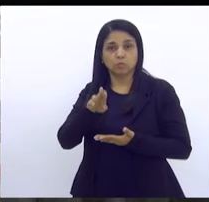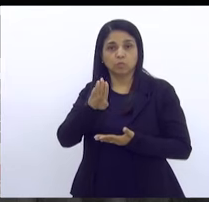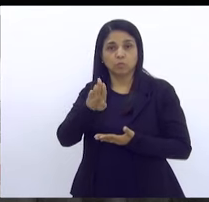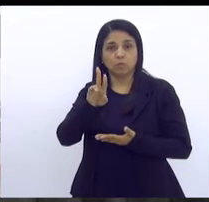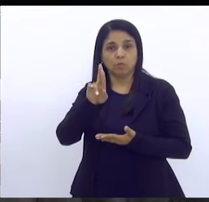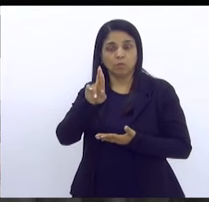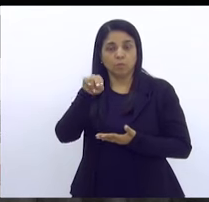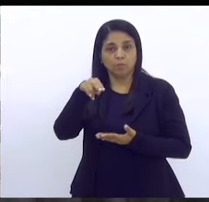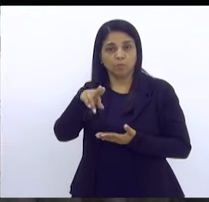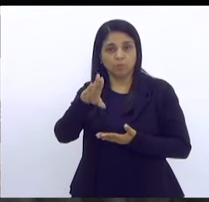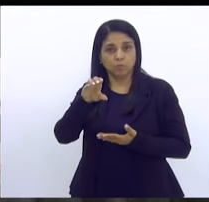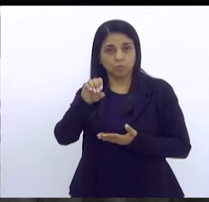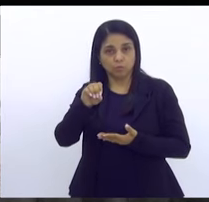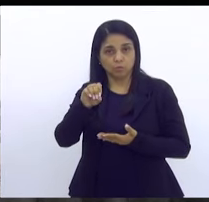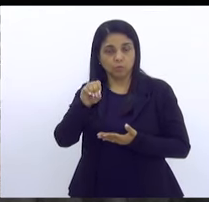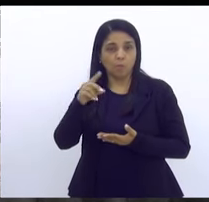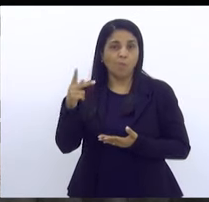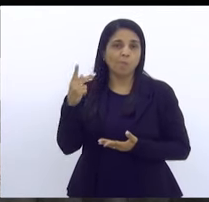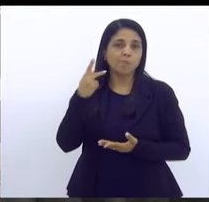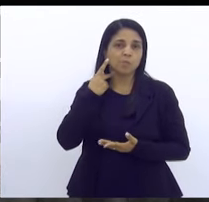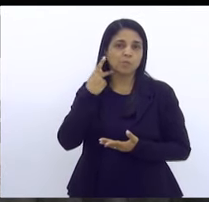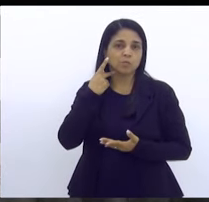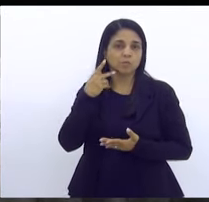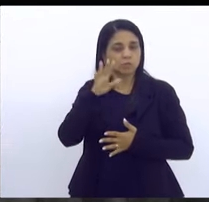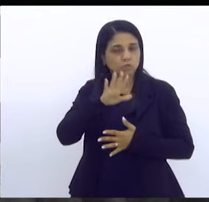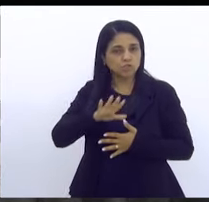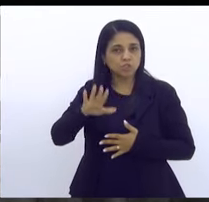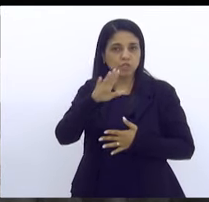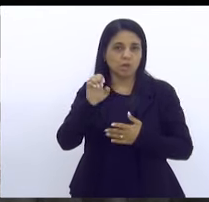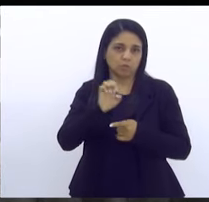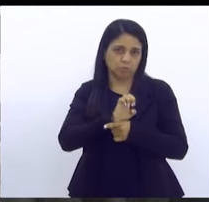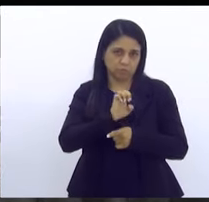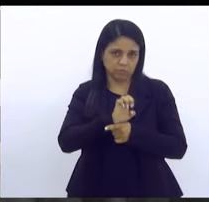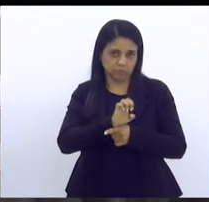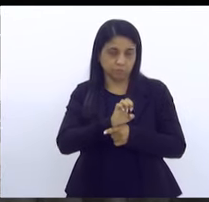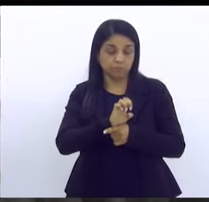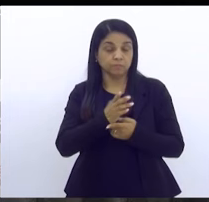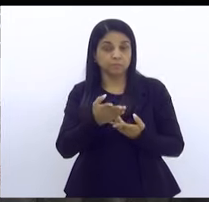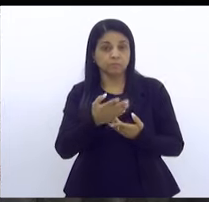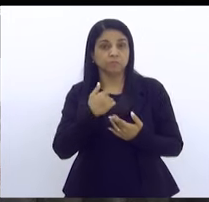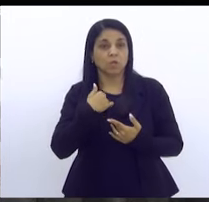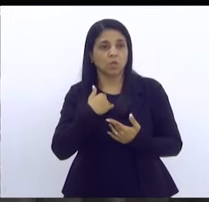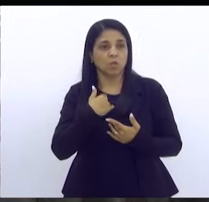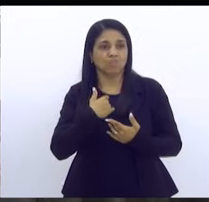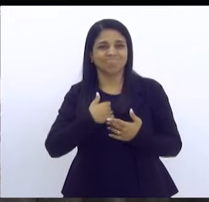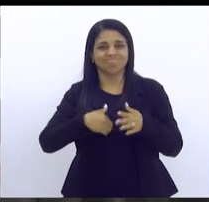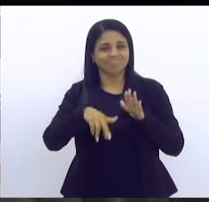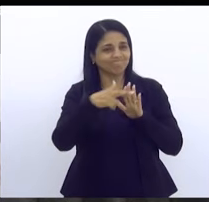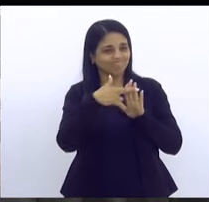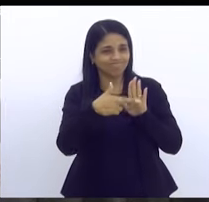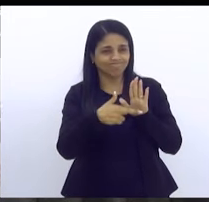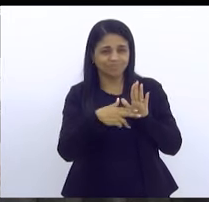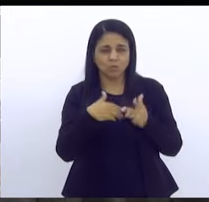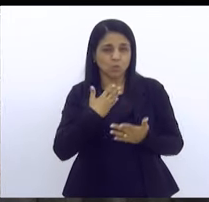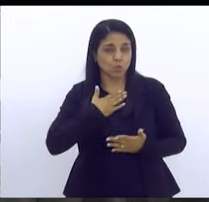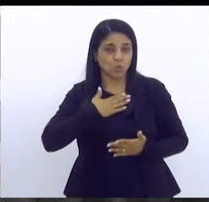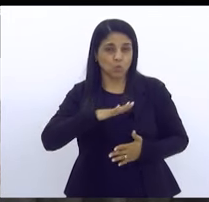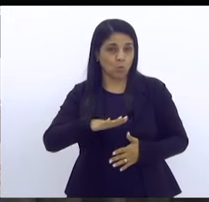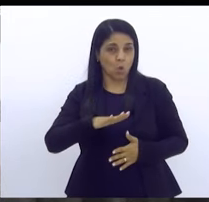Dubê, procurador-geral do Estado. E eu, via de regra, eu não gosto de fazer observações sobre